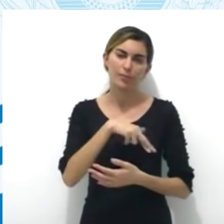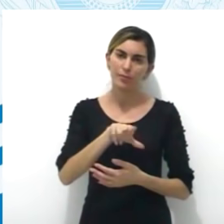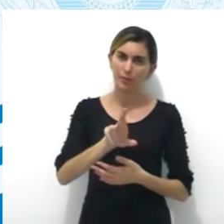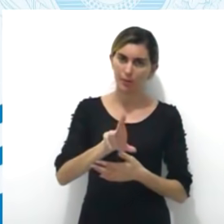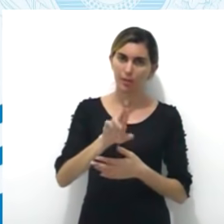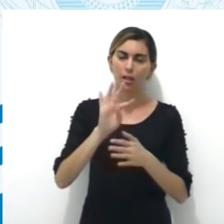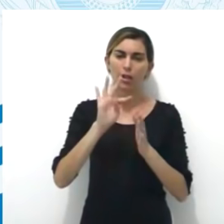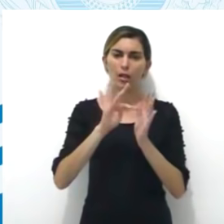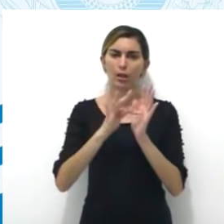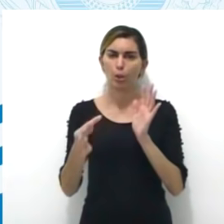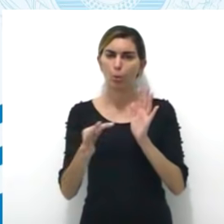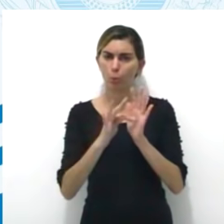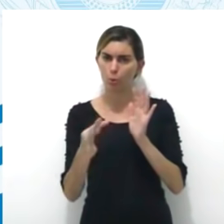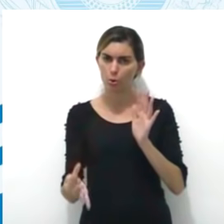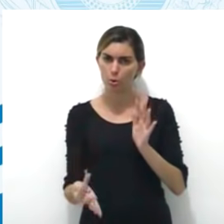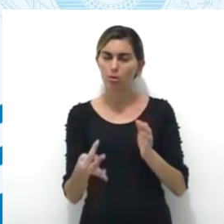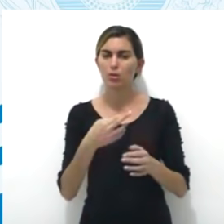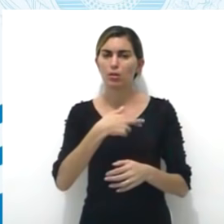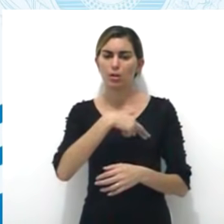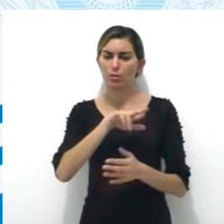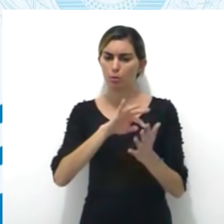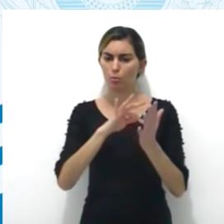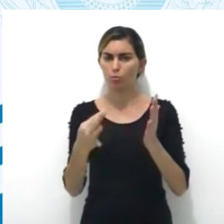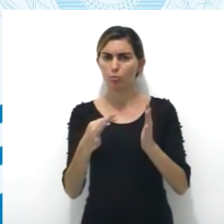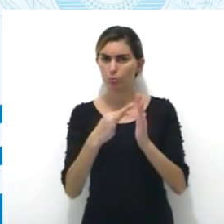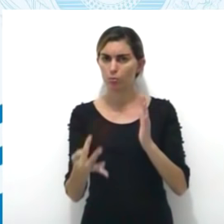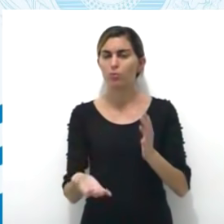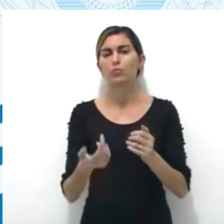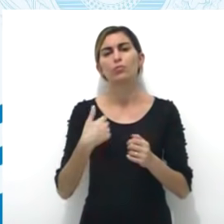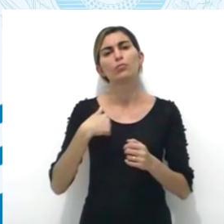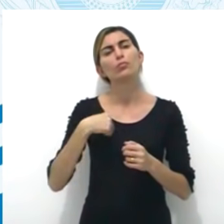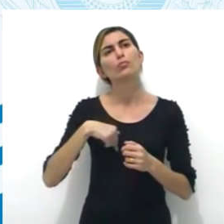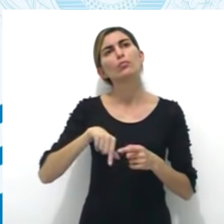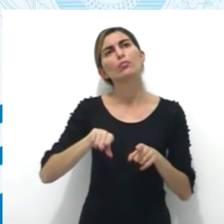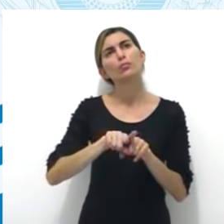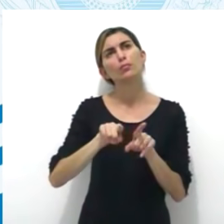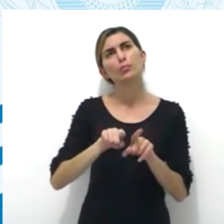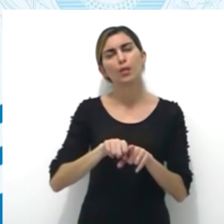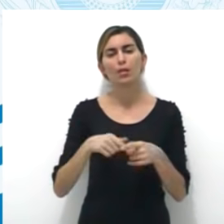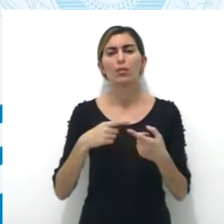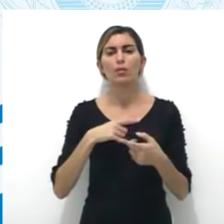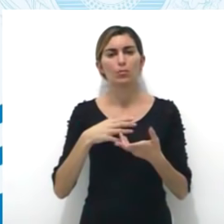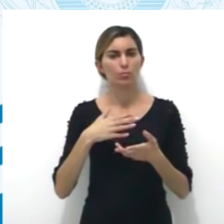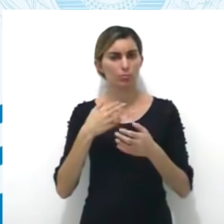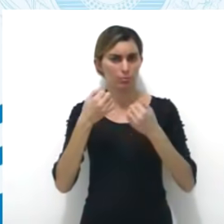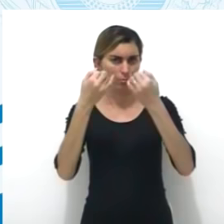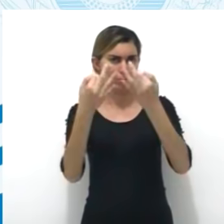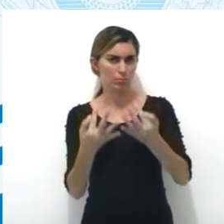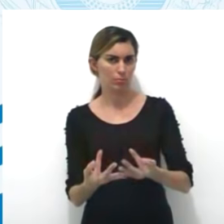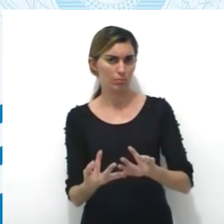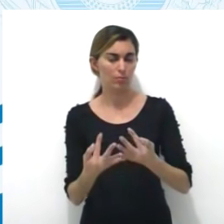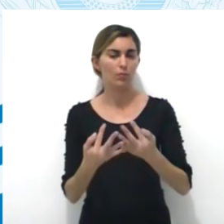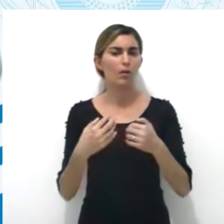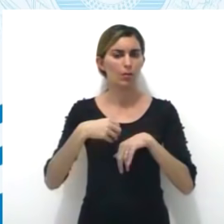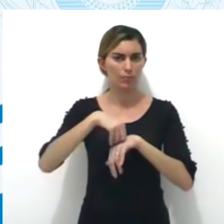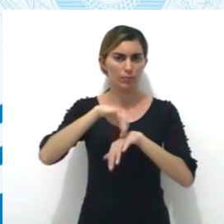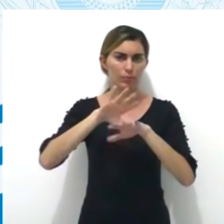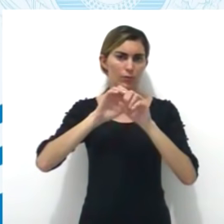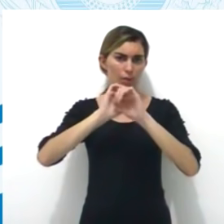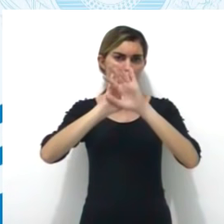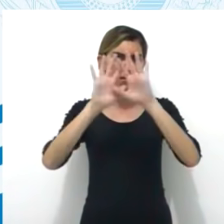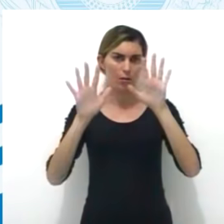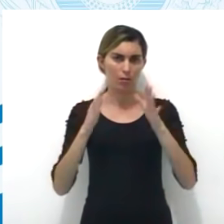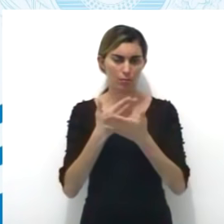na teologia, né? No conhecimento teológico. Então, por isso, eu gostaria de enfatizar, deixar